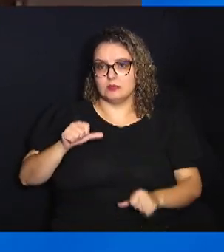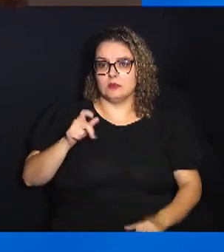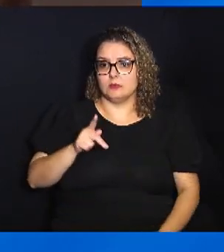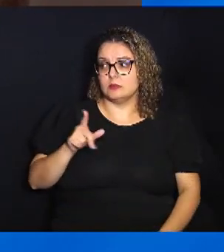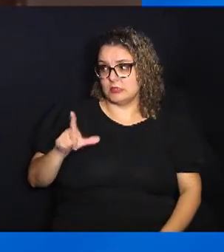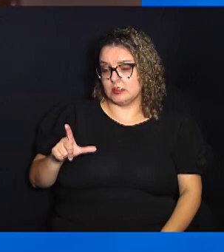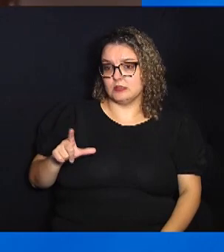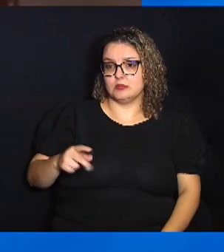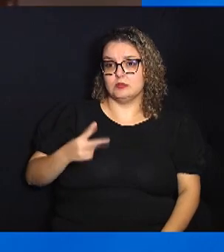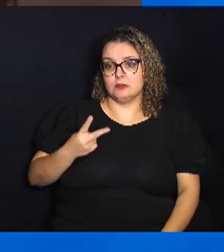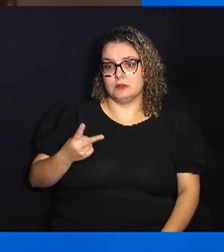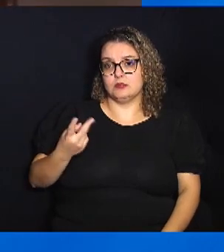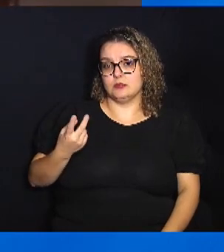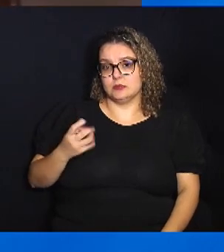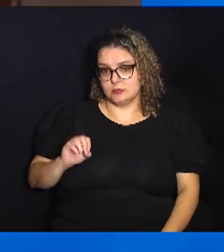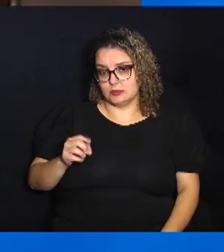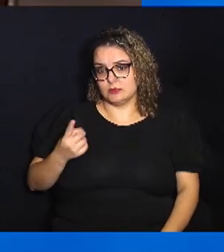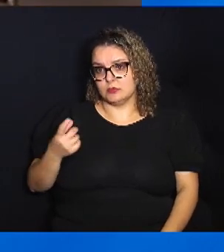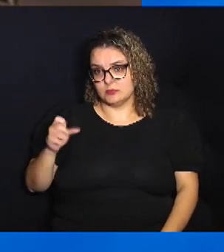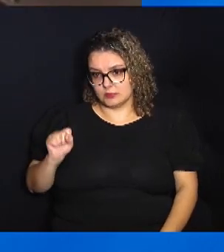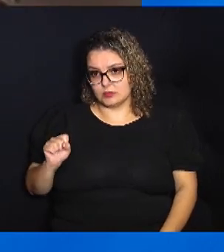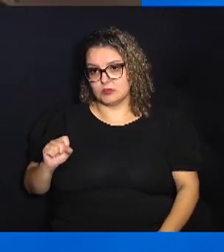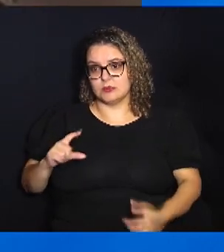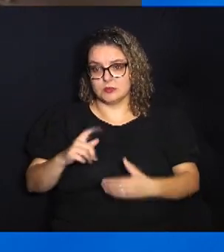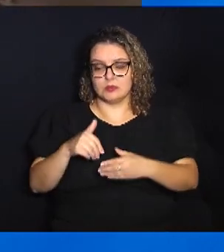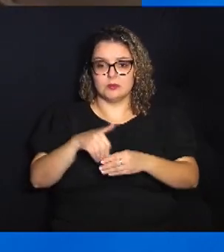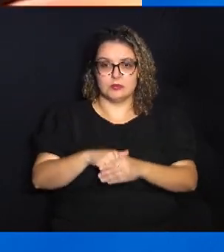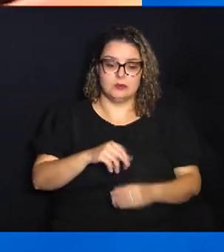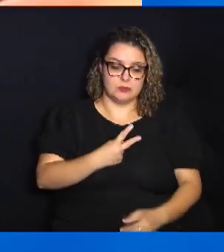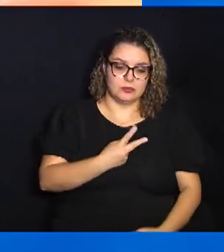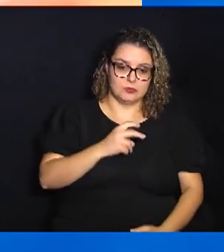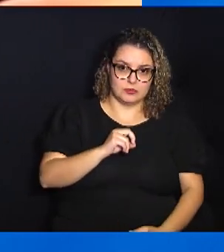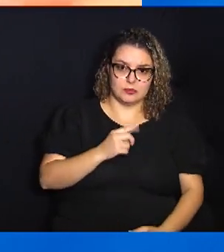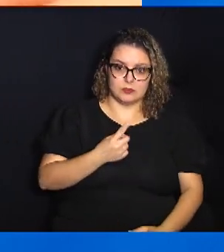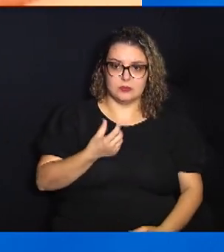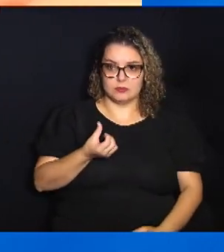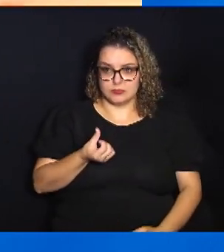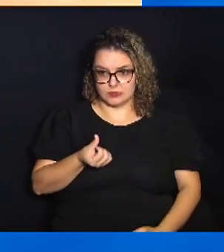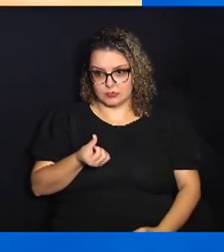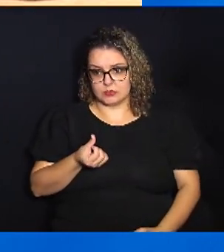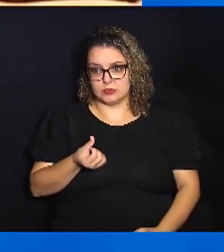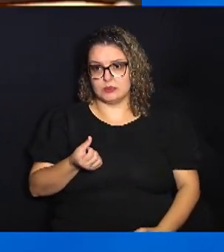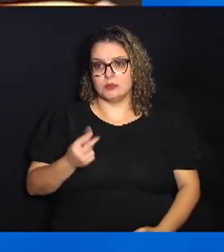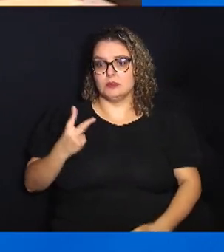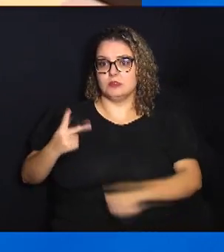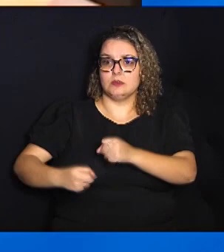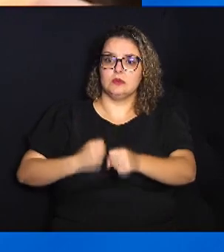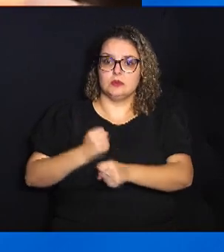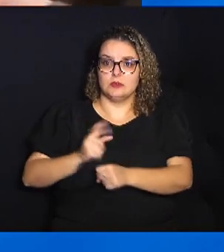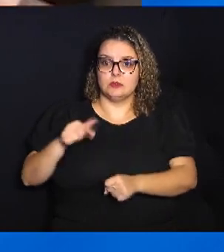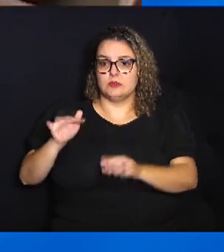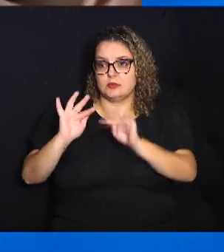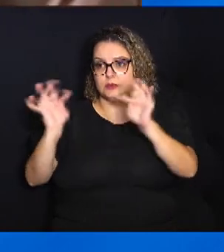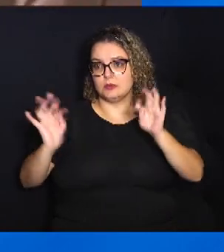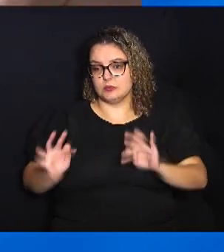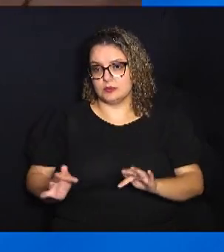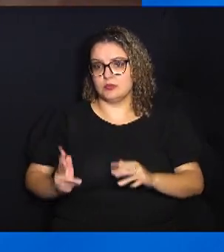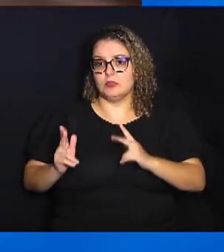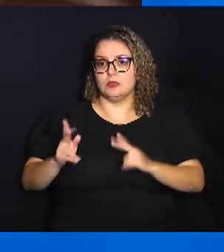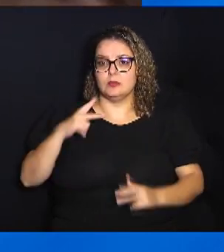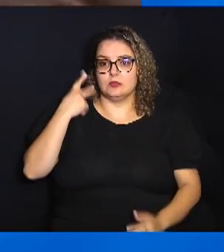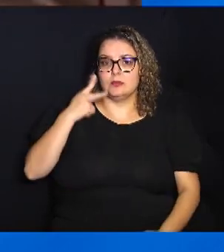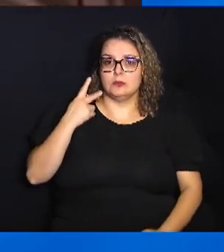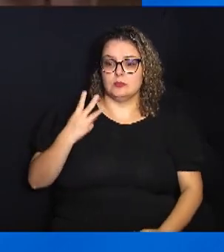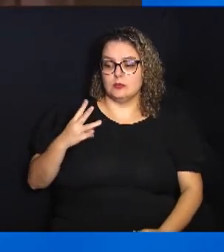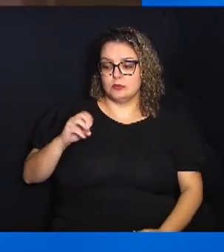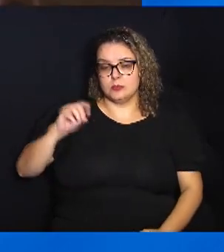Em 2018, a eleição foi em 2016, 2 anos depois eu tive a felicidade de assumir como vereador por